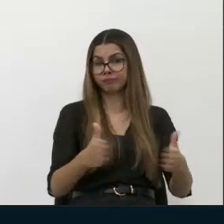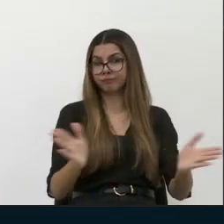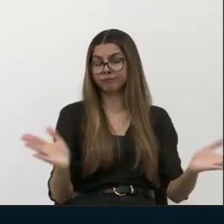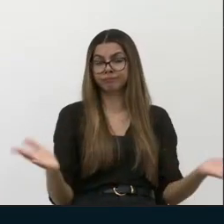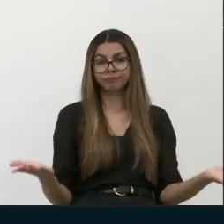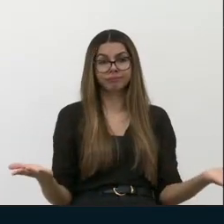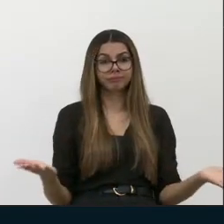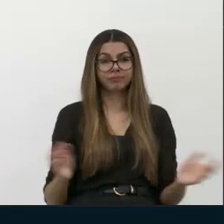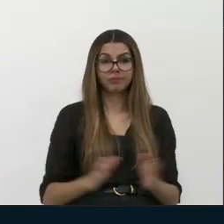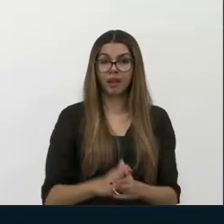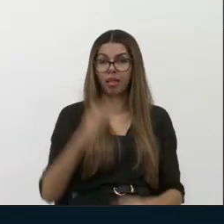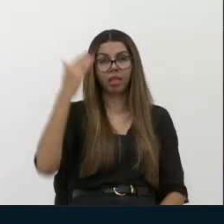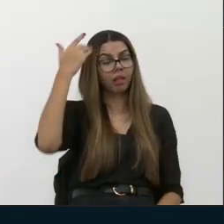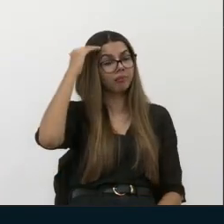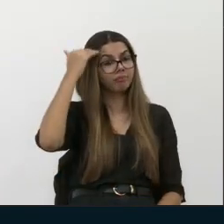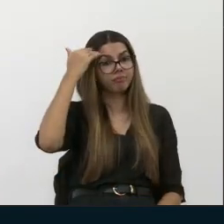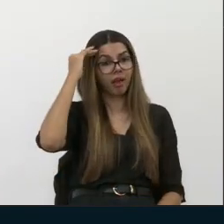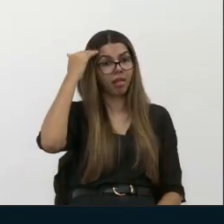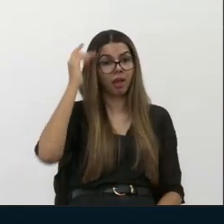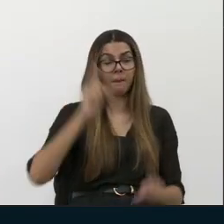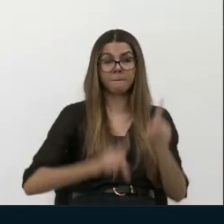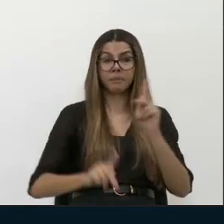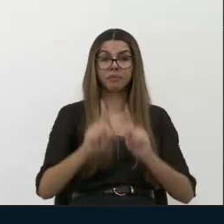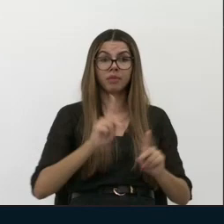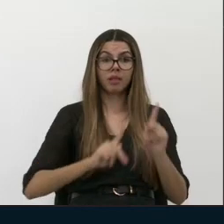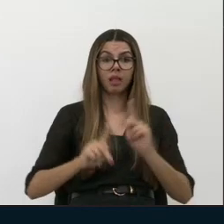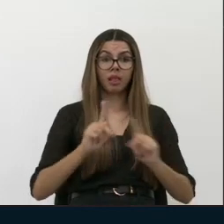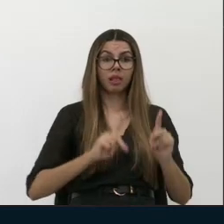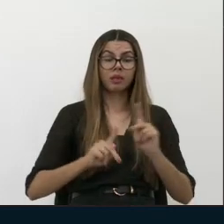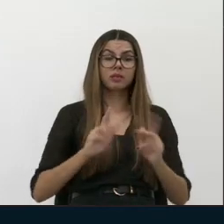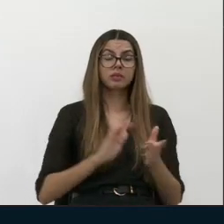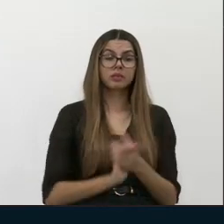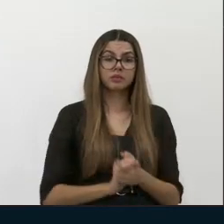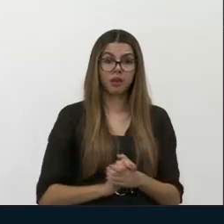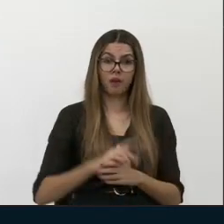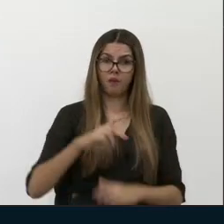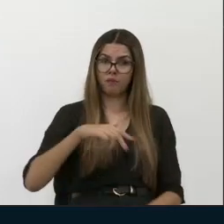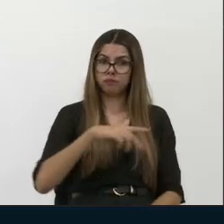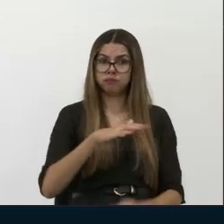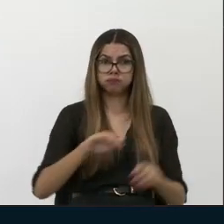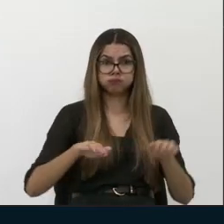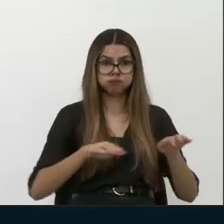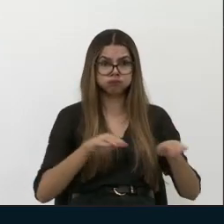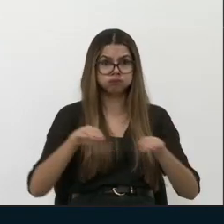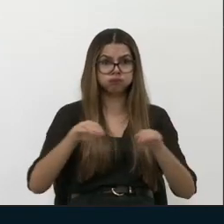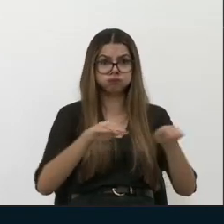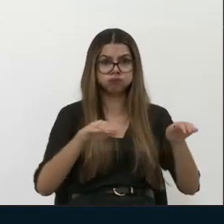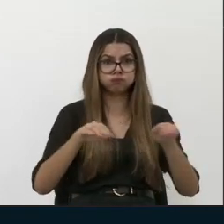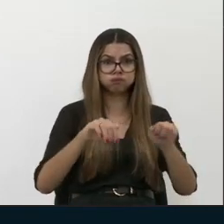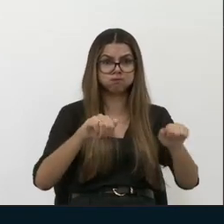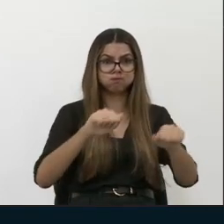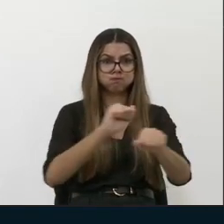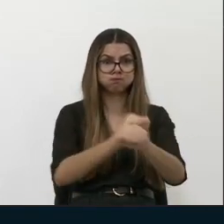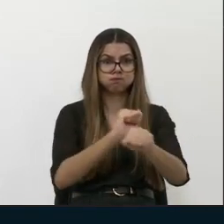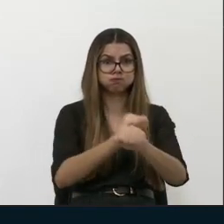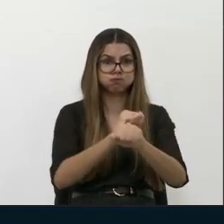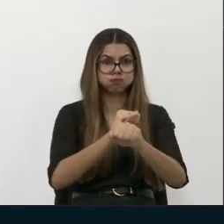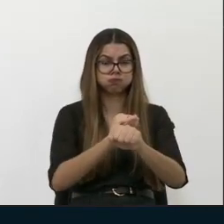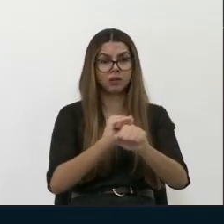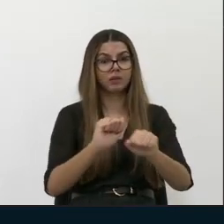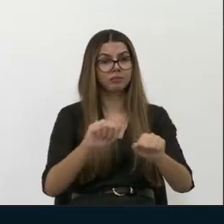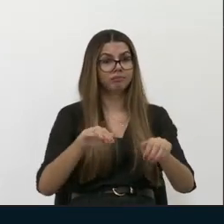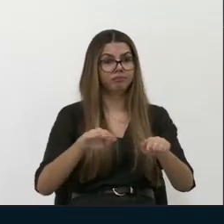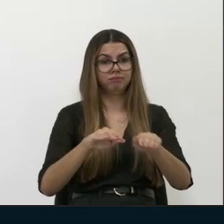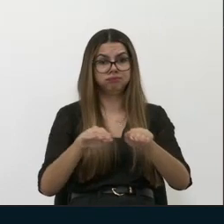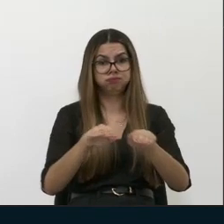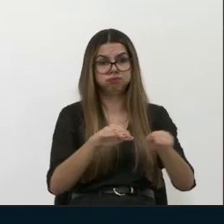ainda não entenderam que a população que passa pelo trevo do Bom Sucesso continua travada? O